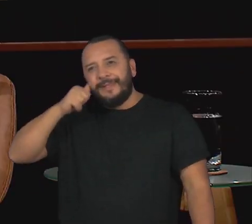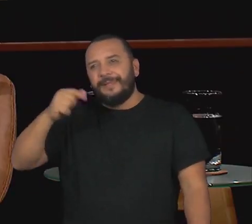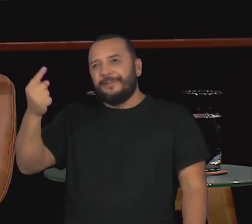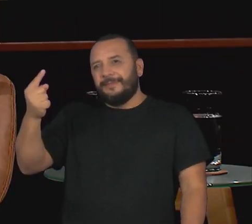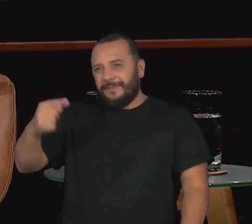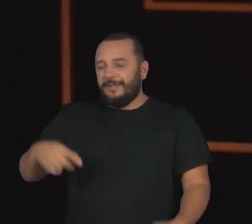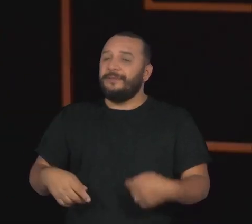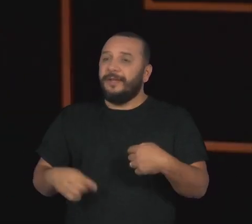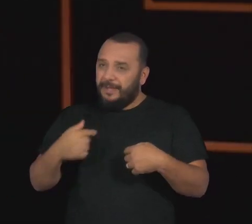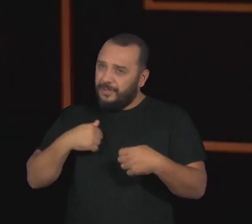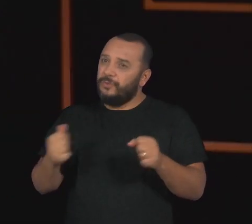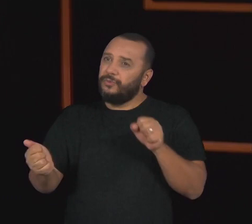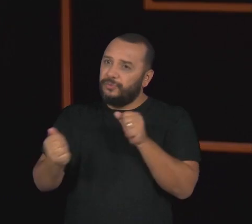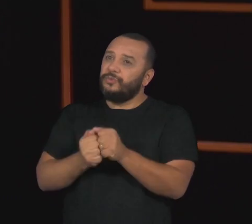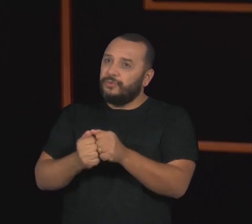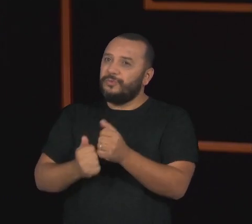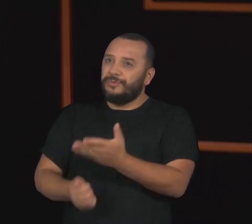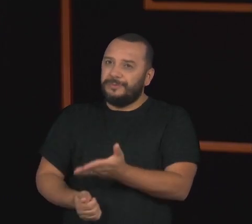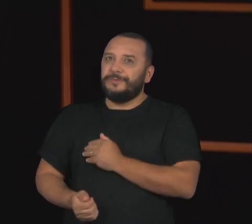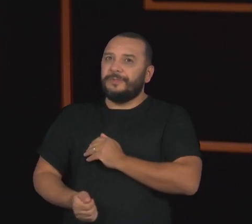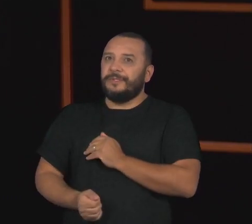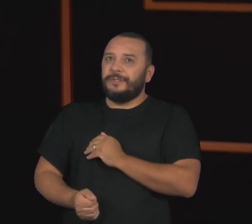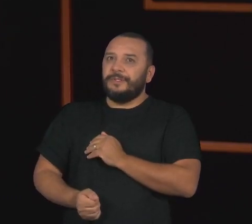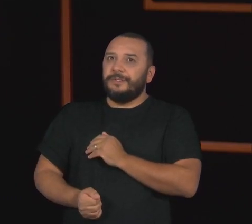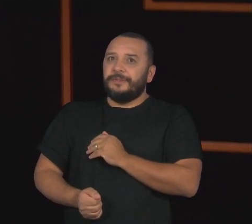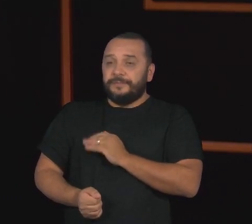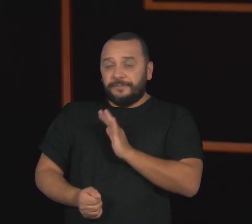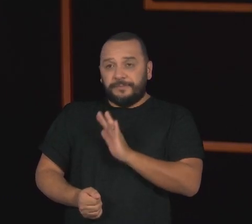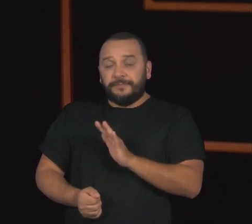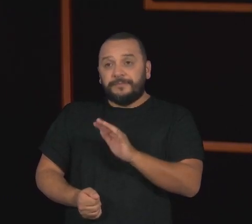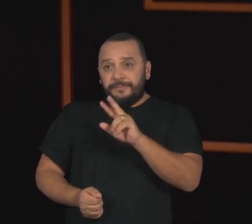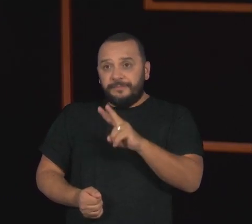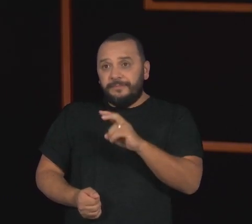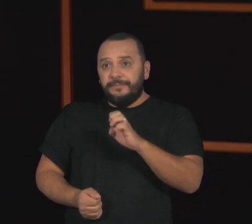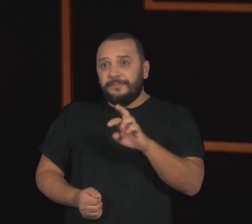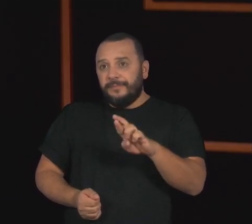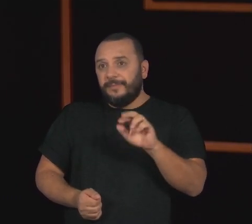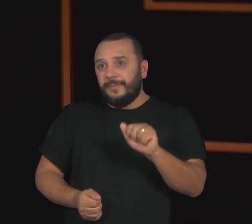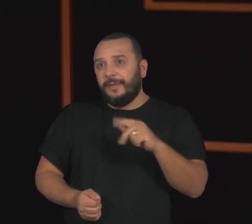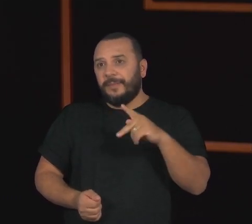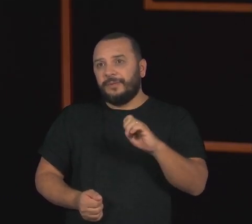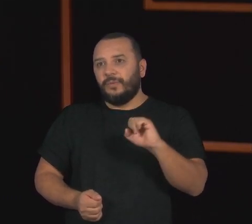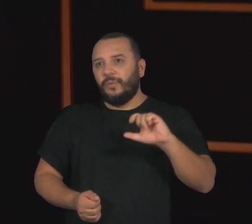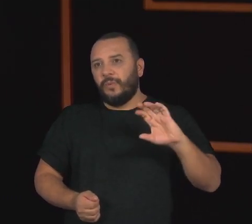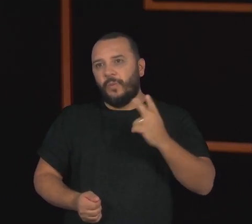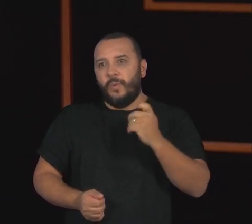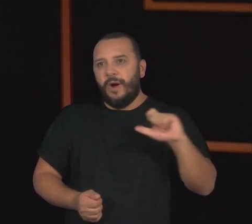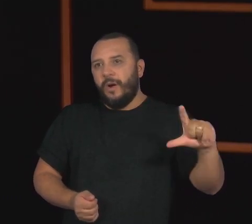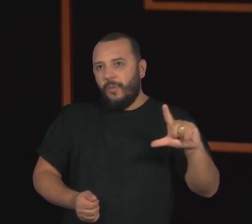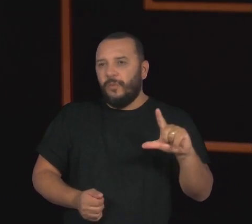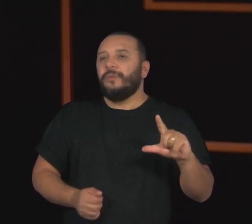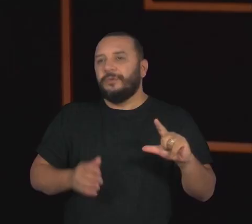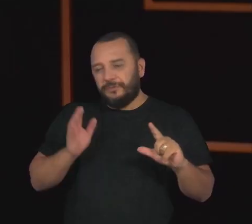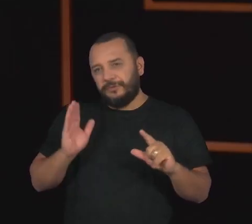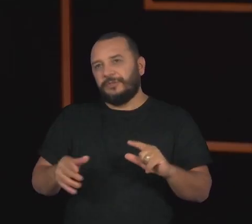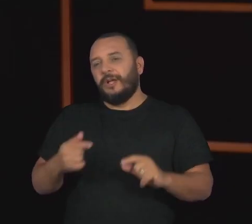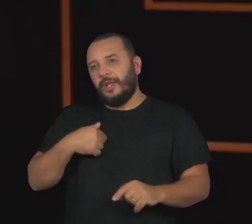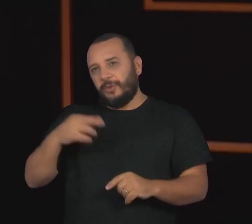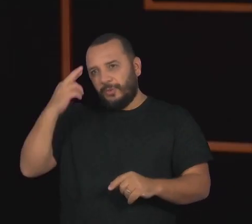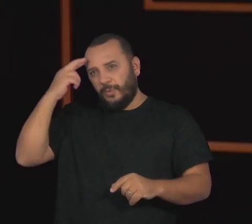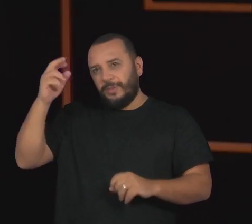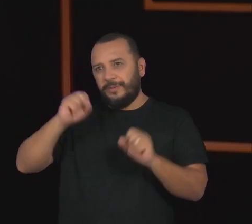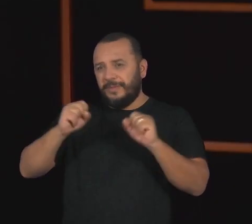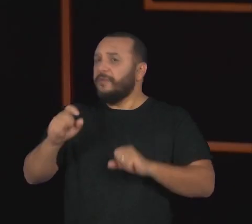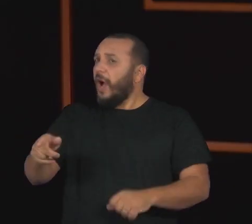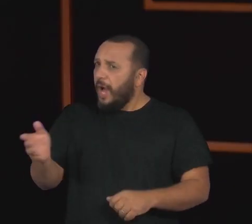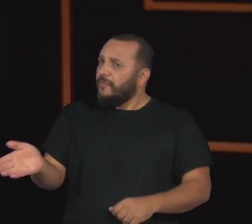eu acabei indo junto. E a Vera Pascoal, que era a dona da agência Dois Tons, ela falou, vamos colocar